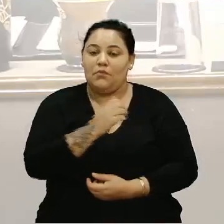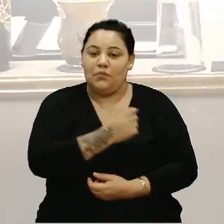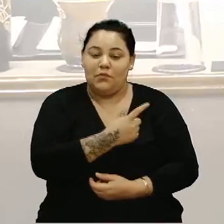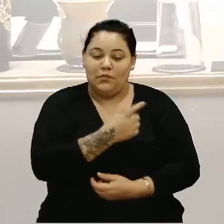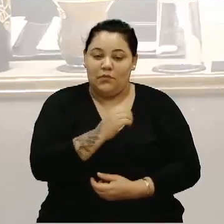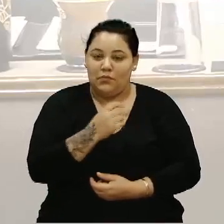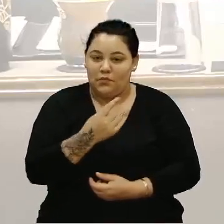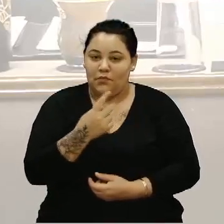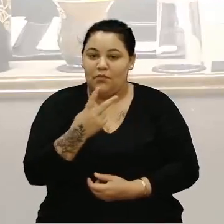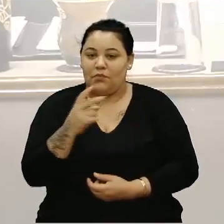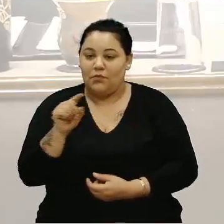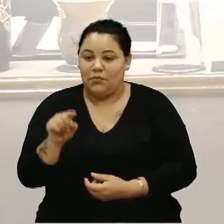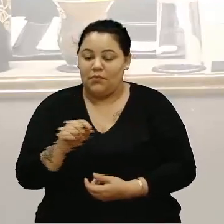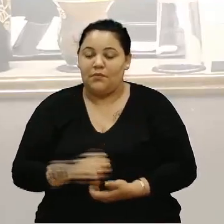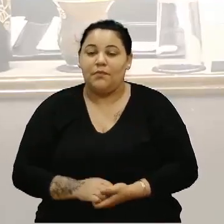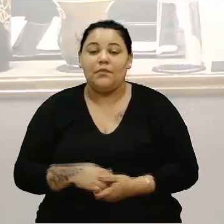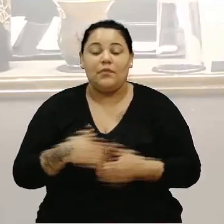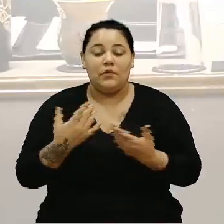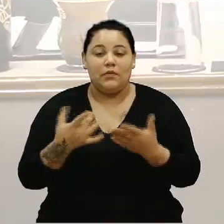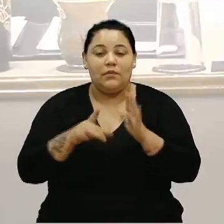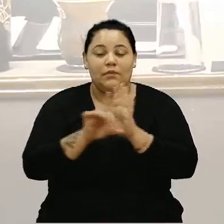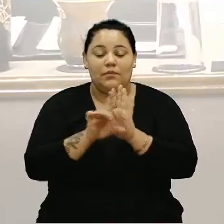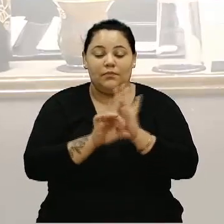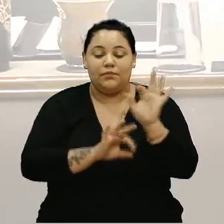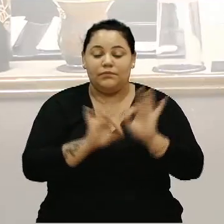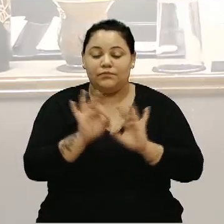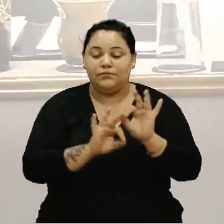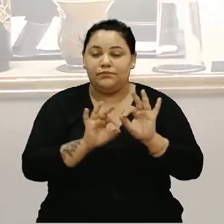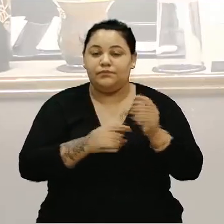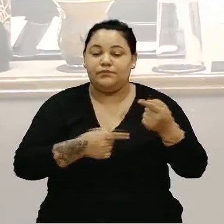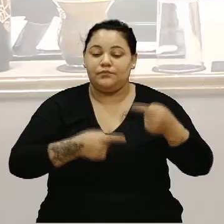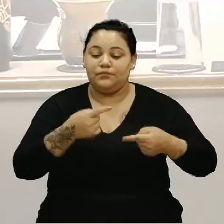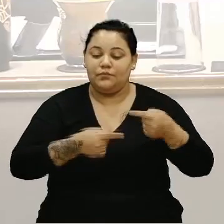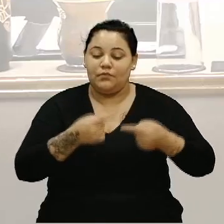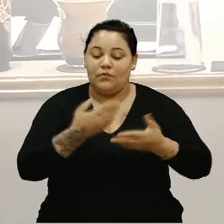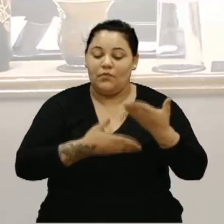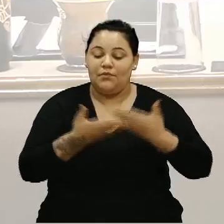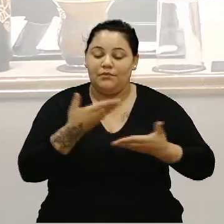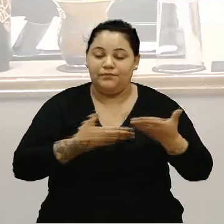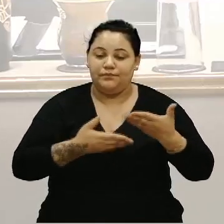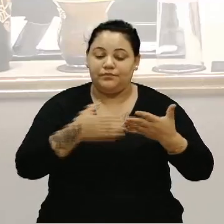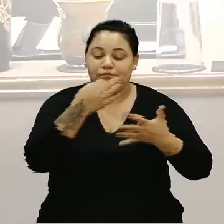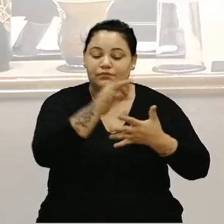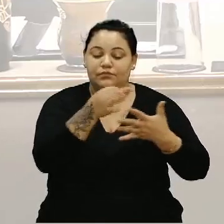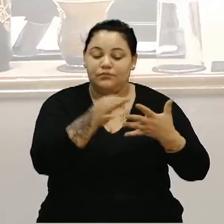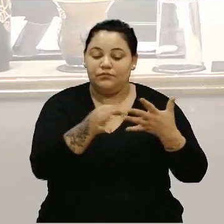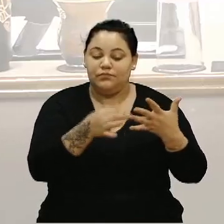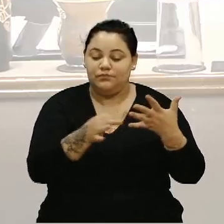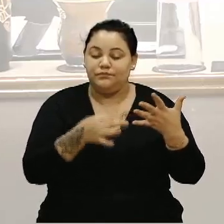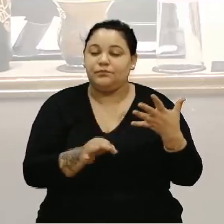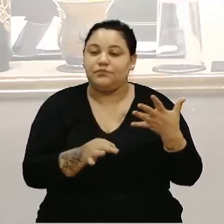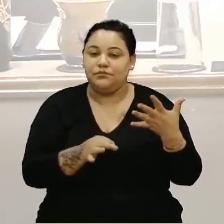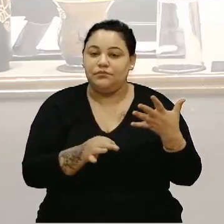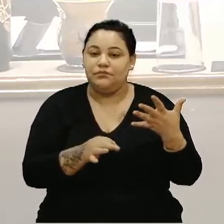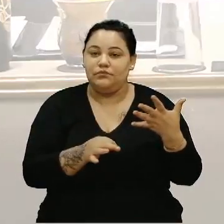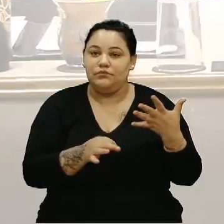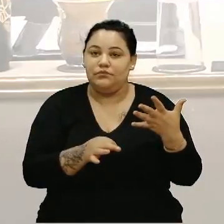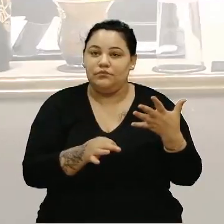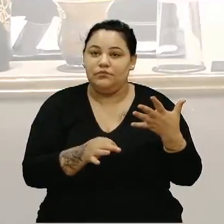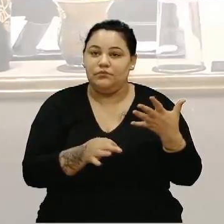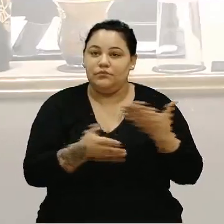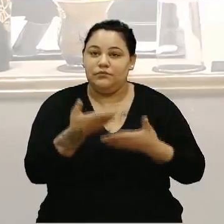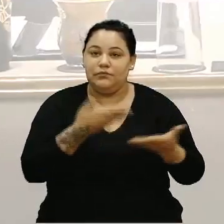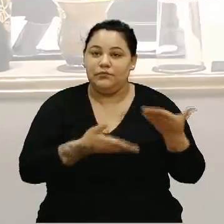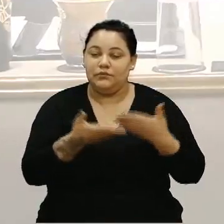de lei ofertado a exame e discussão atende os requisitos e alcança cumprimento de exigências